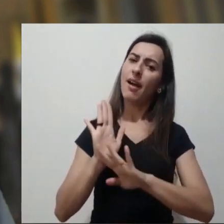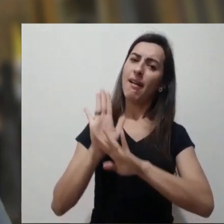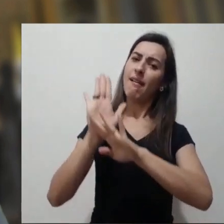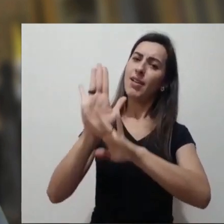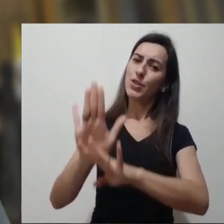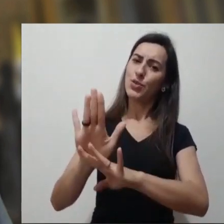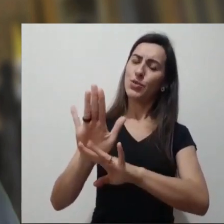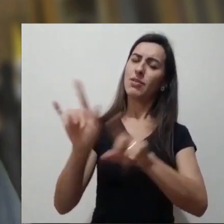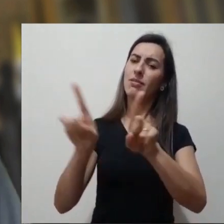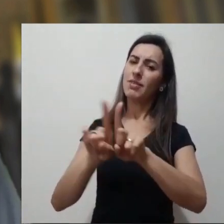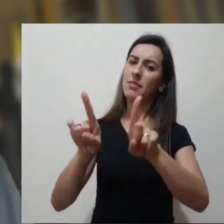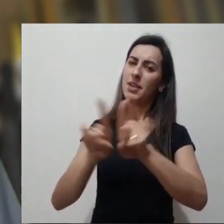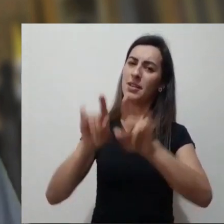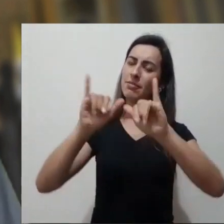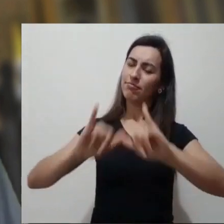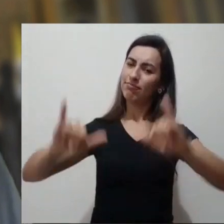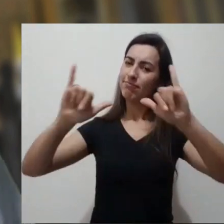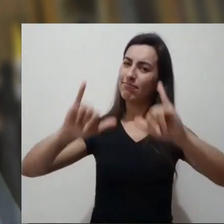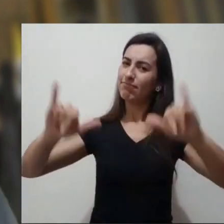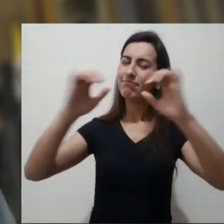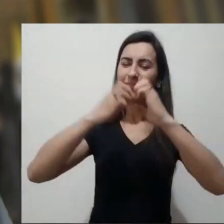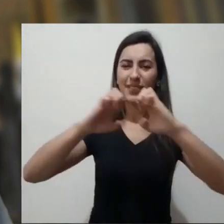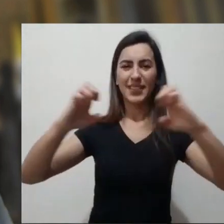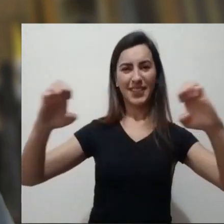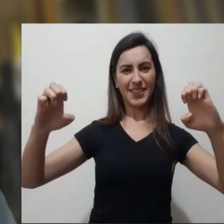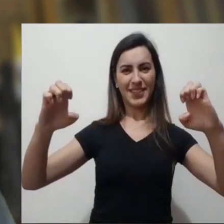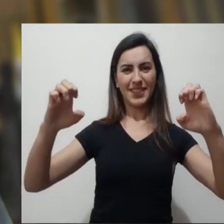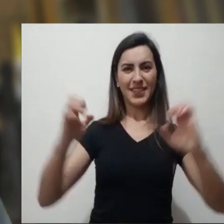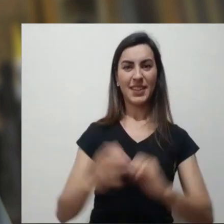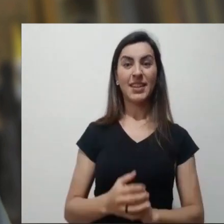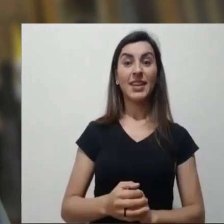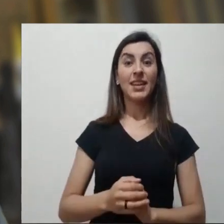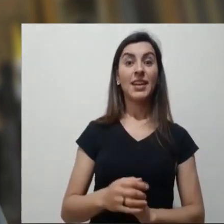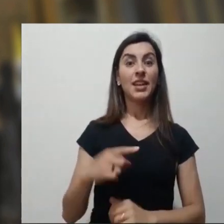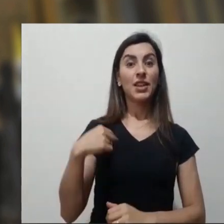possa ajudá-los também na